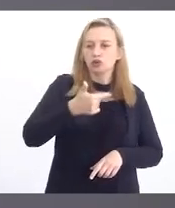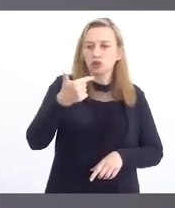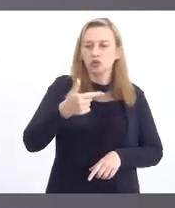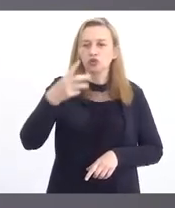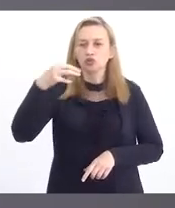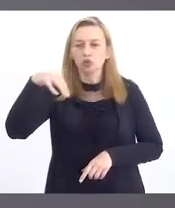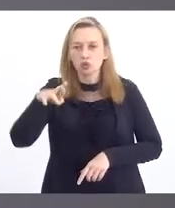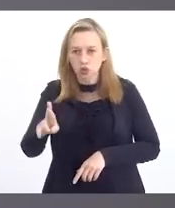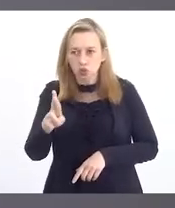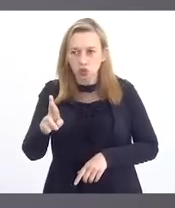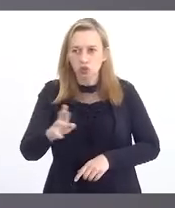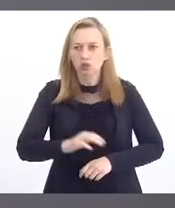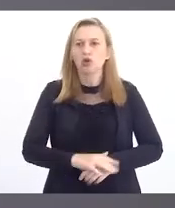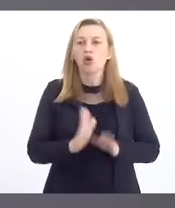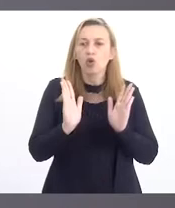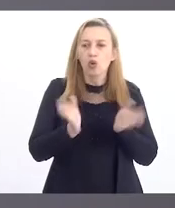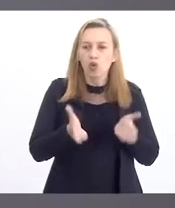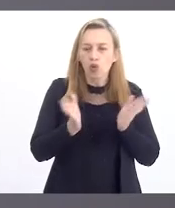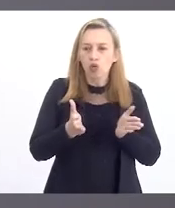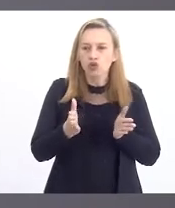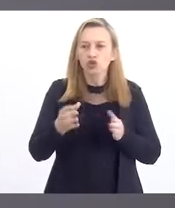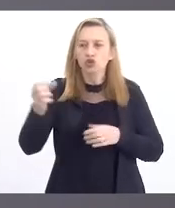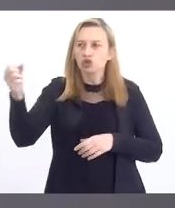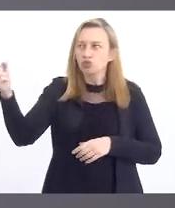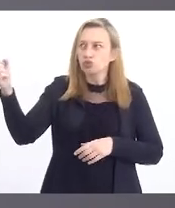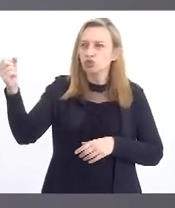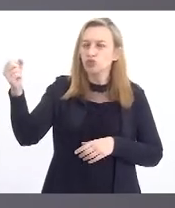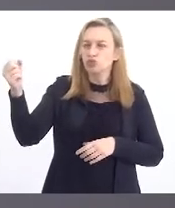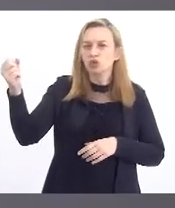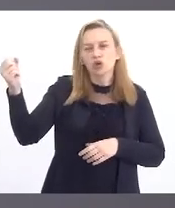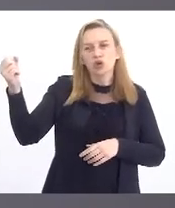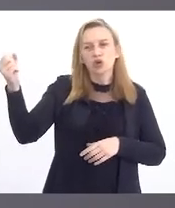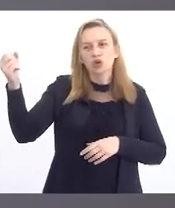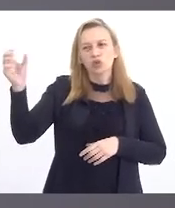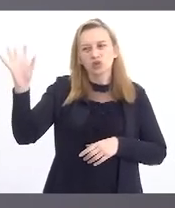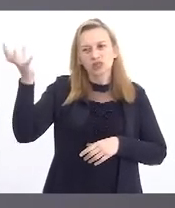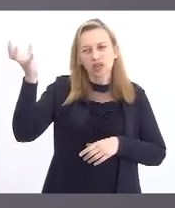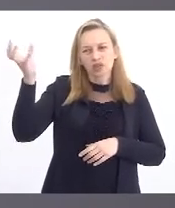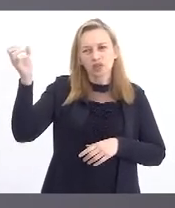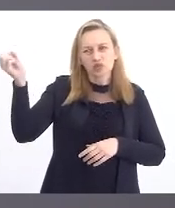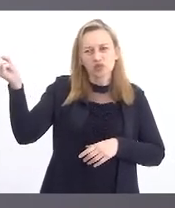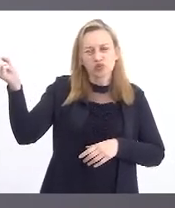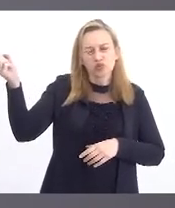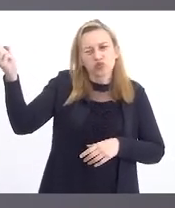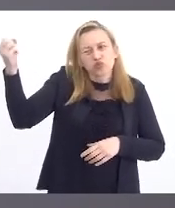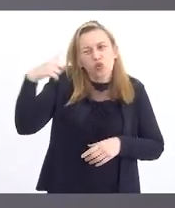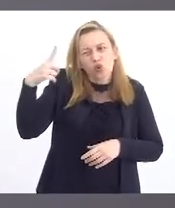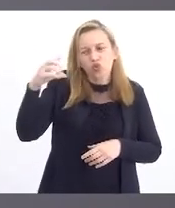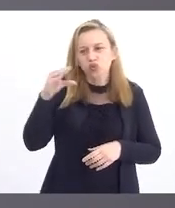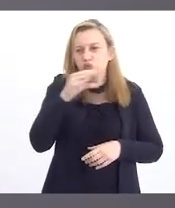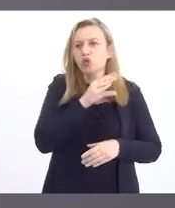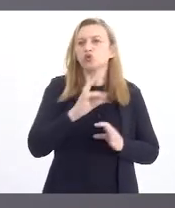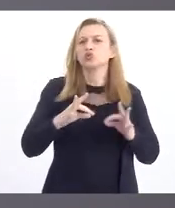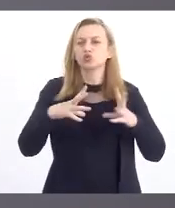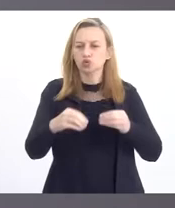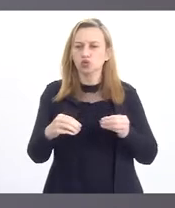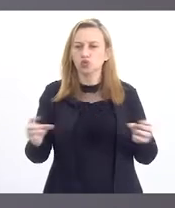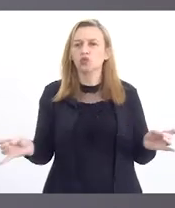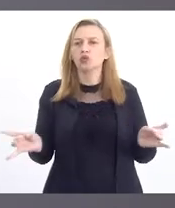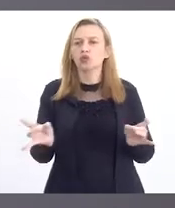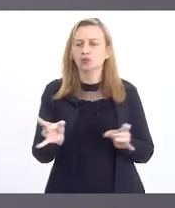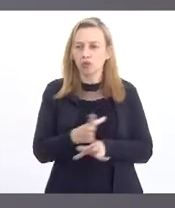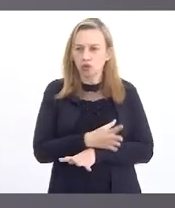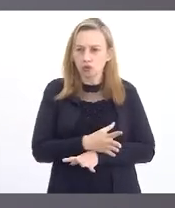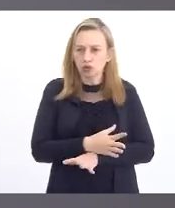reparo. Então, hoje, para o verão que vem, já estamos com um sistema de backup do Lameirão todo completo. Chegou,